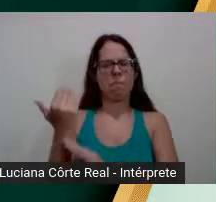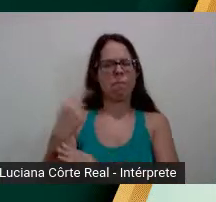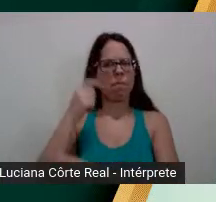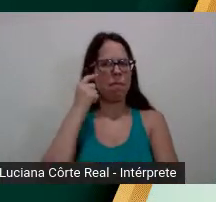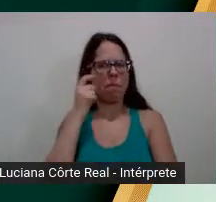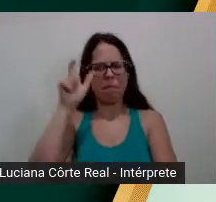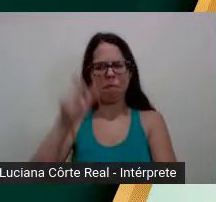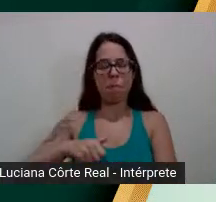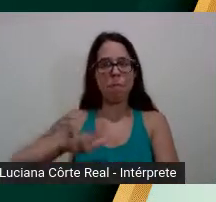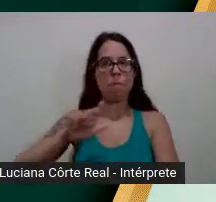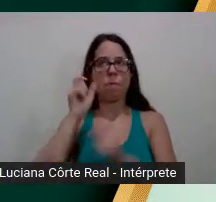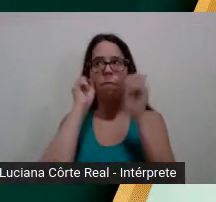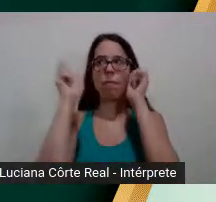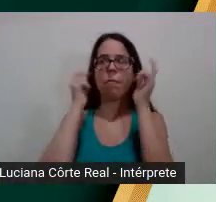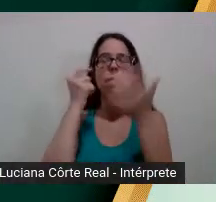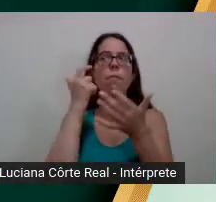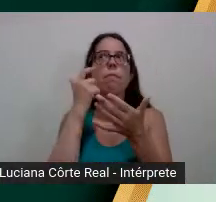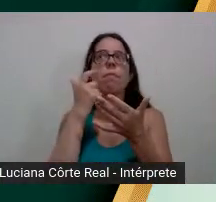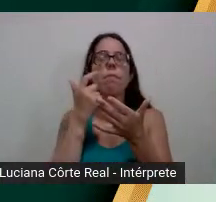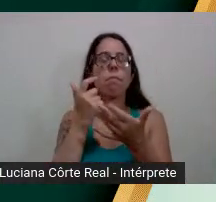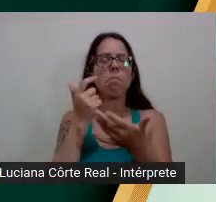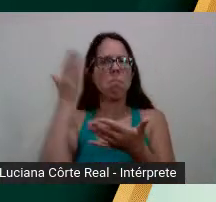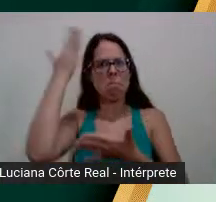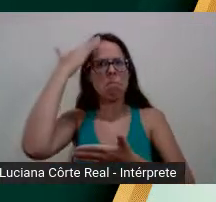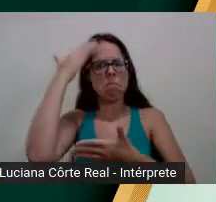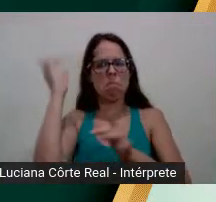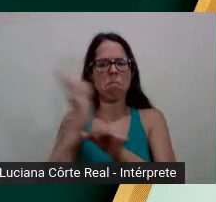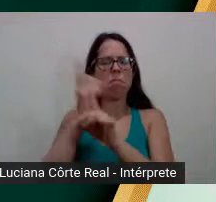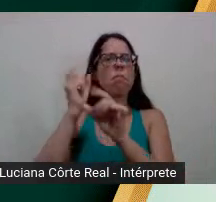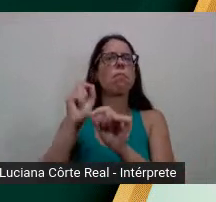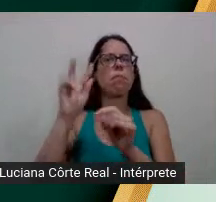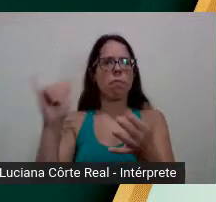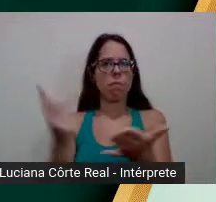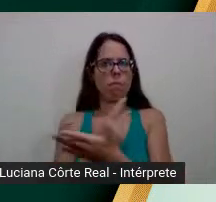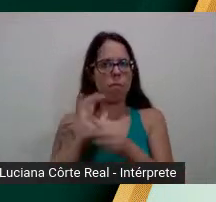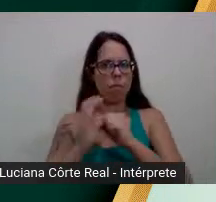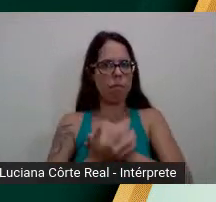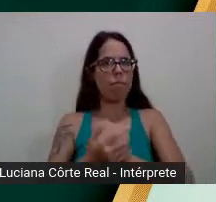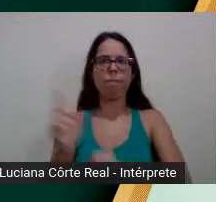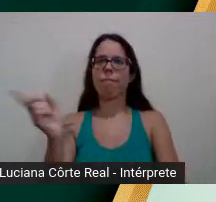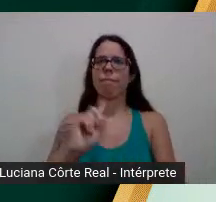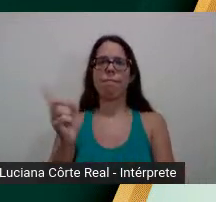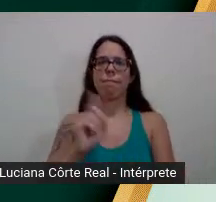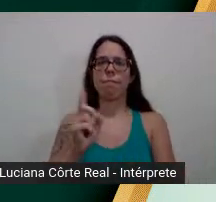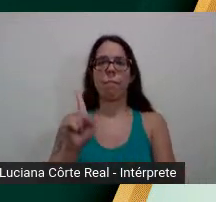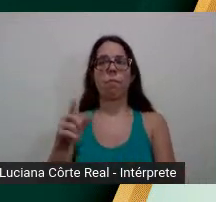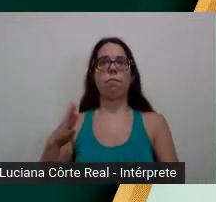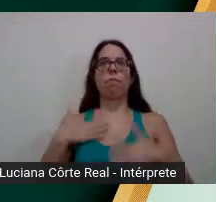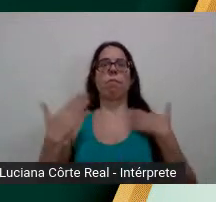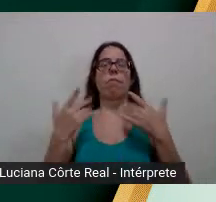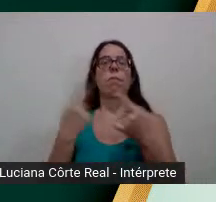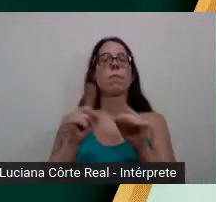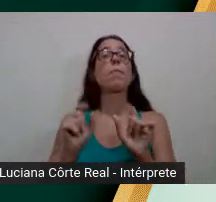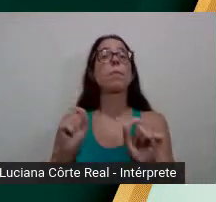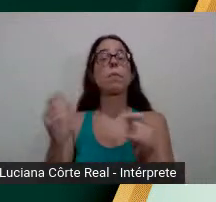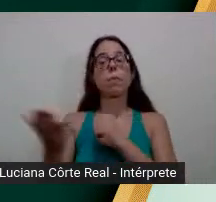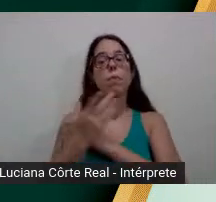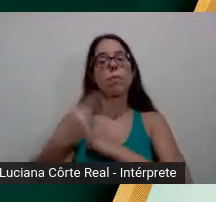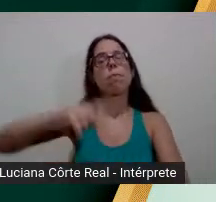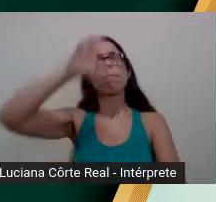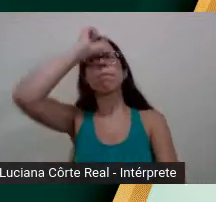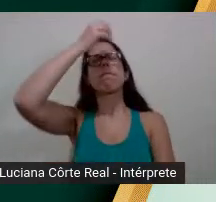que passaríamos por tudo isso. Mas isso serviu de aprendizagem e nos tornou pessoas mais